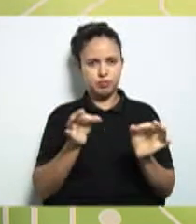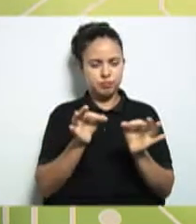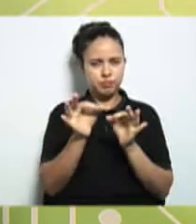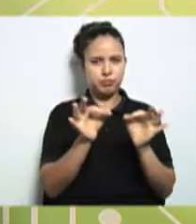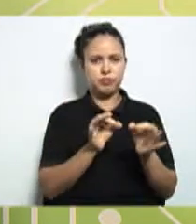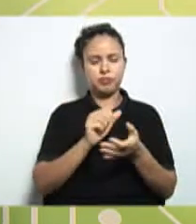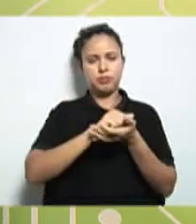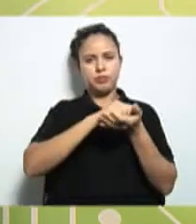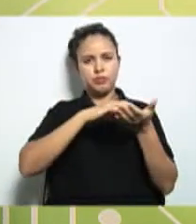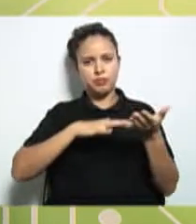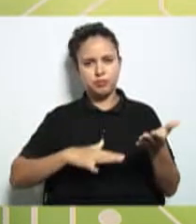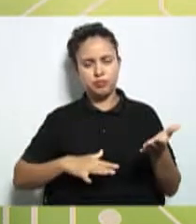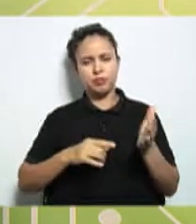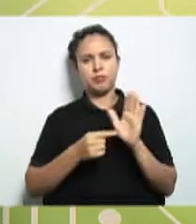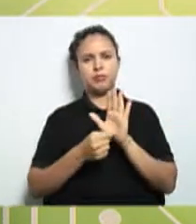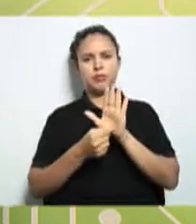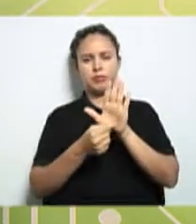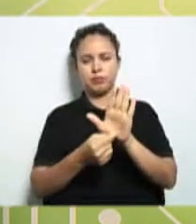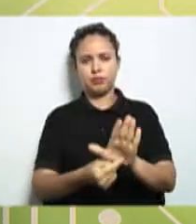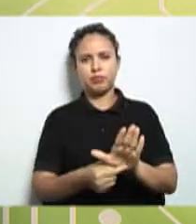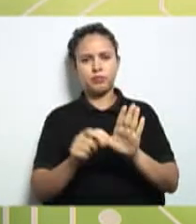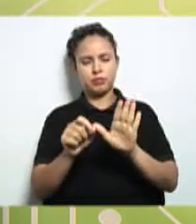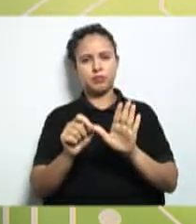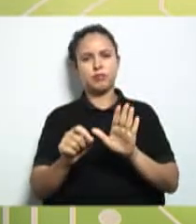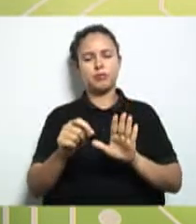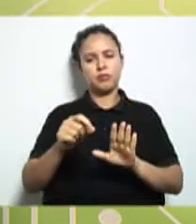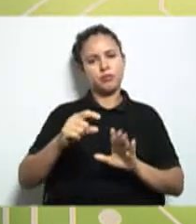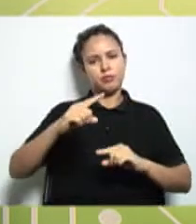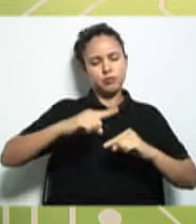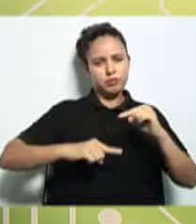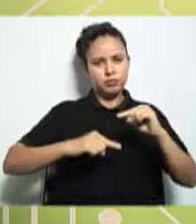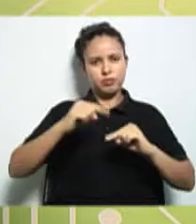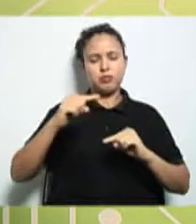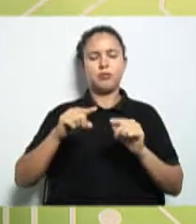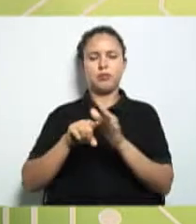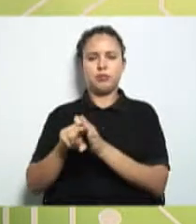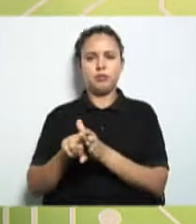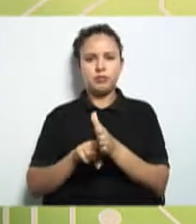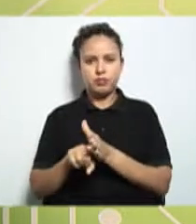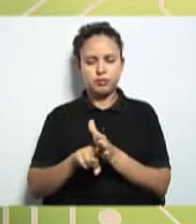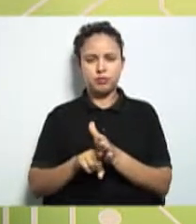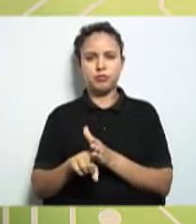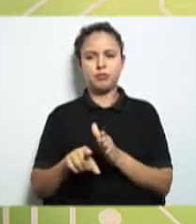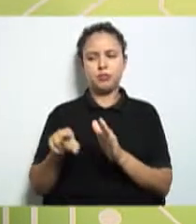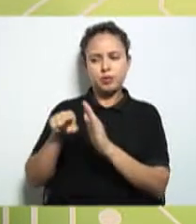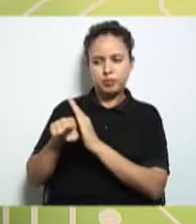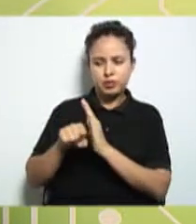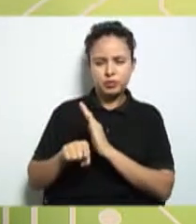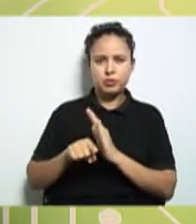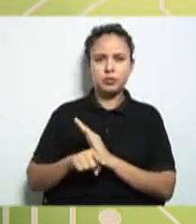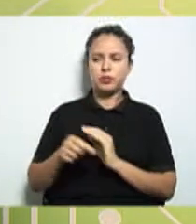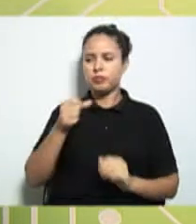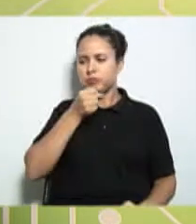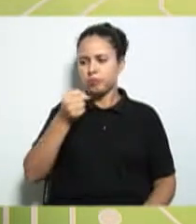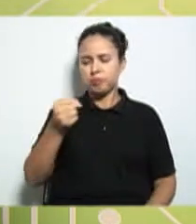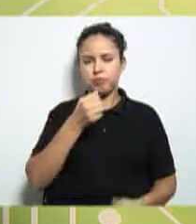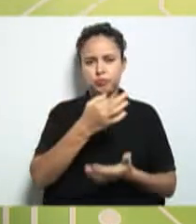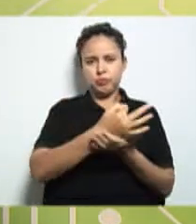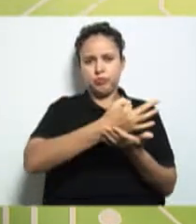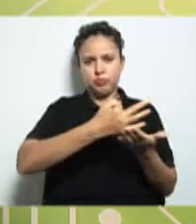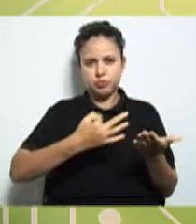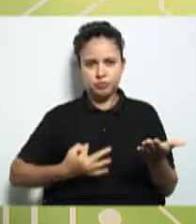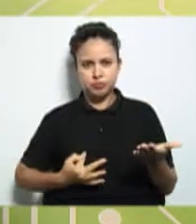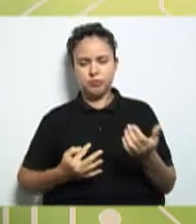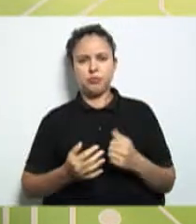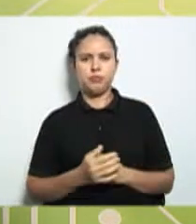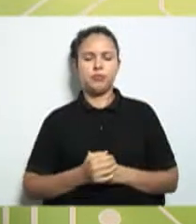atividades, mostramos para você os instrumentos de pesquisa, questionário, entrevista, formulário,